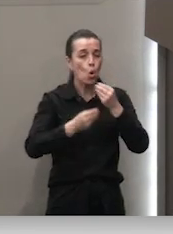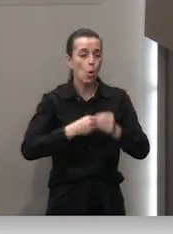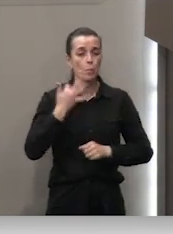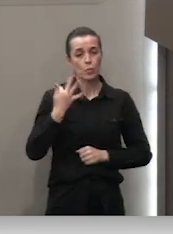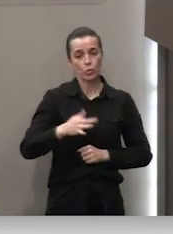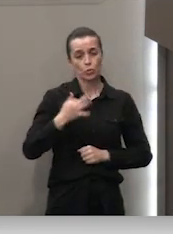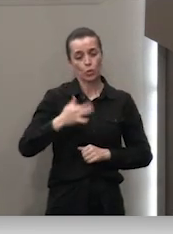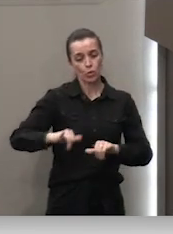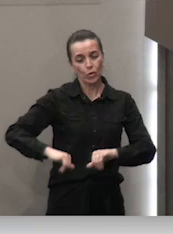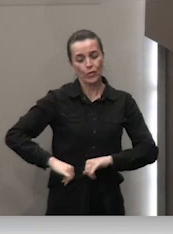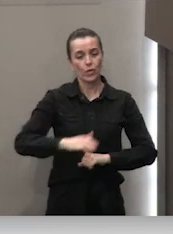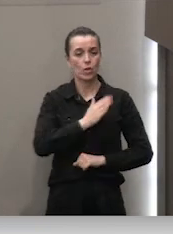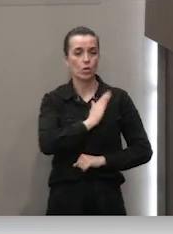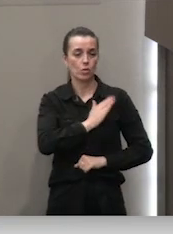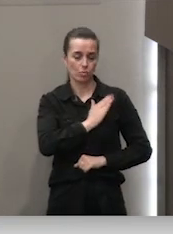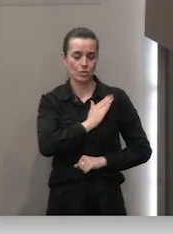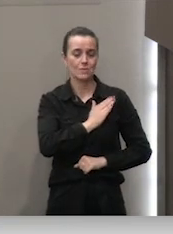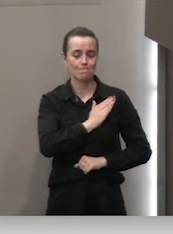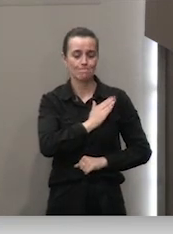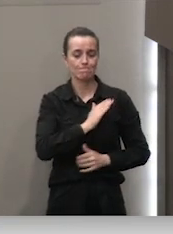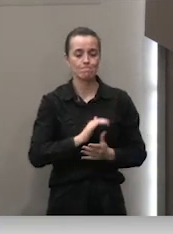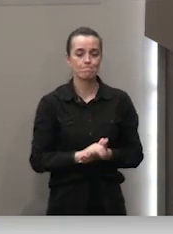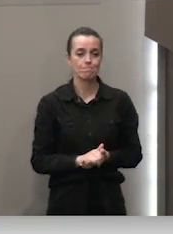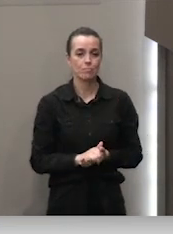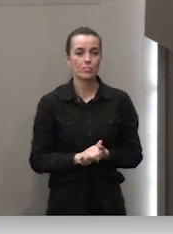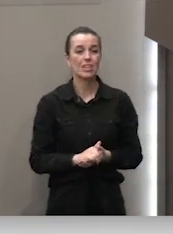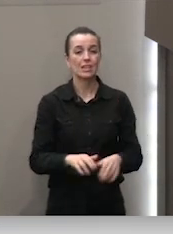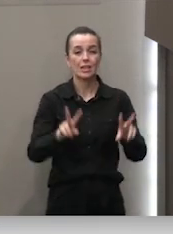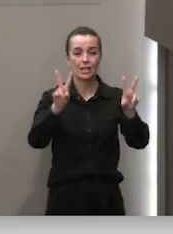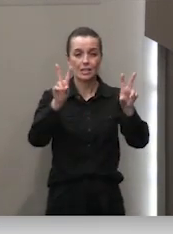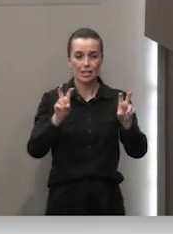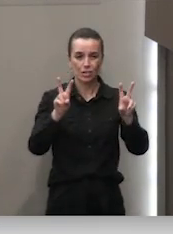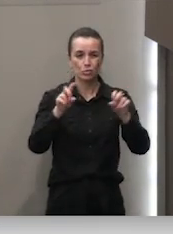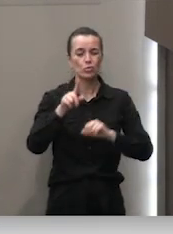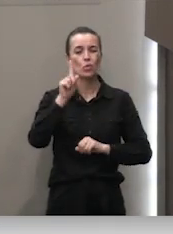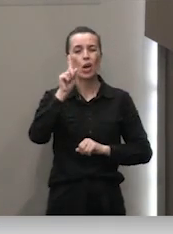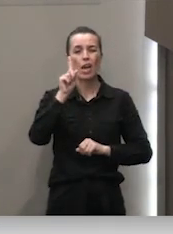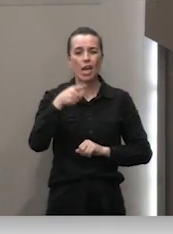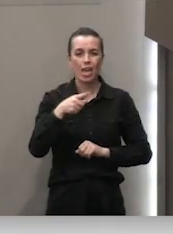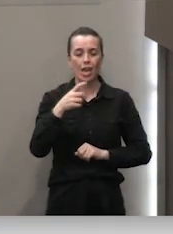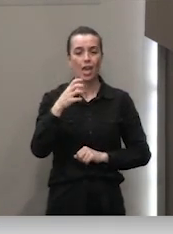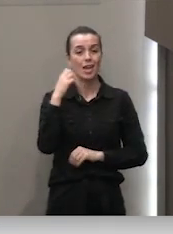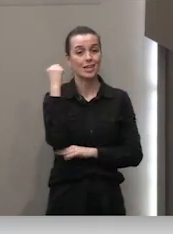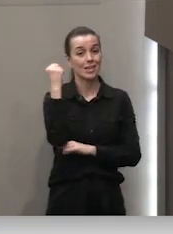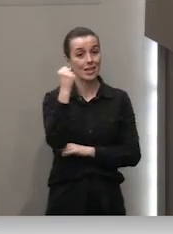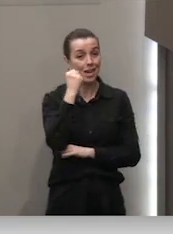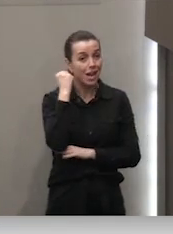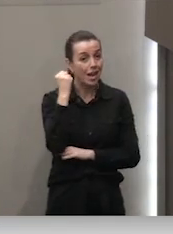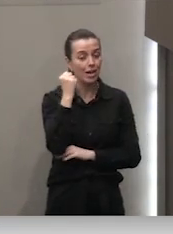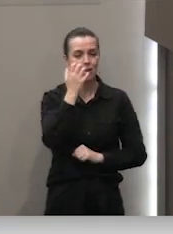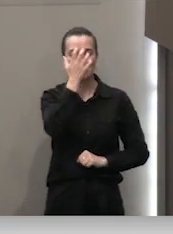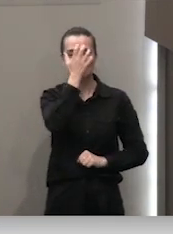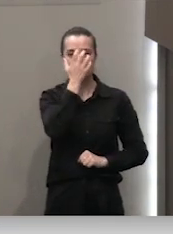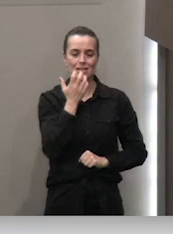e esse assunto tem que ser tratado com extrema seriedade. Isso não pode ser tratado de uma